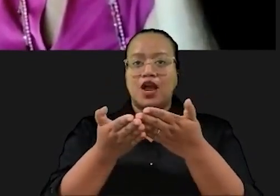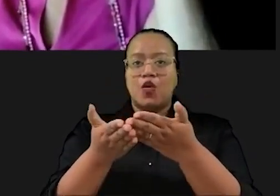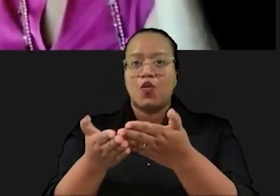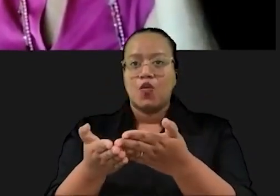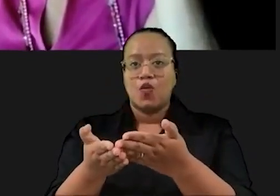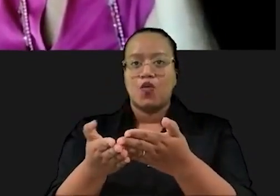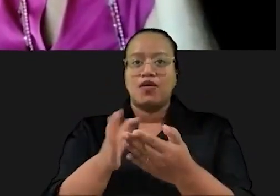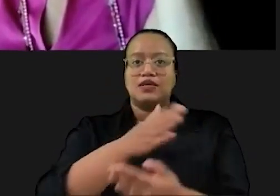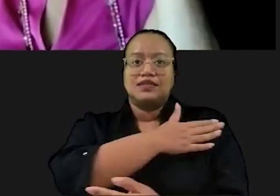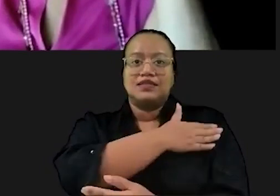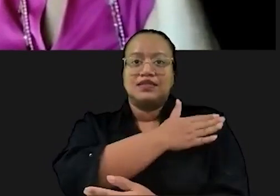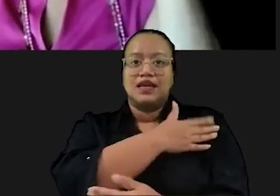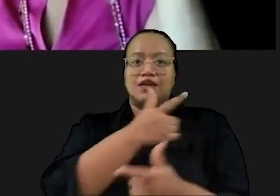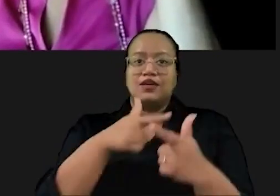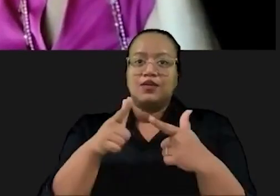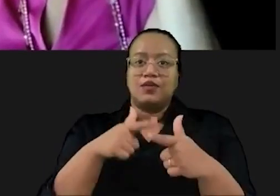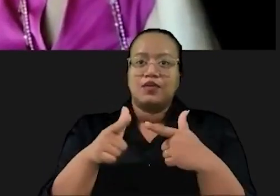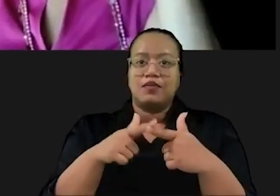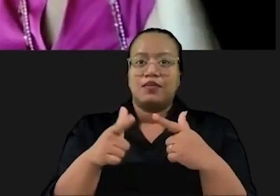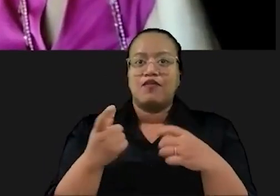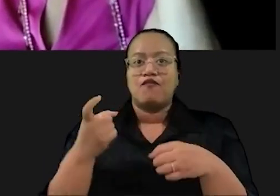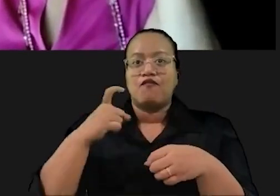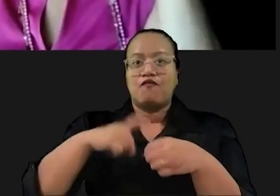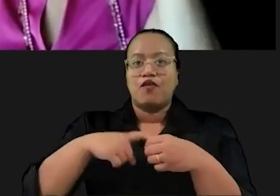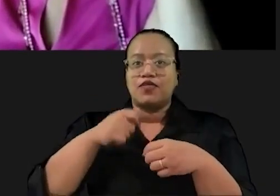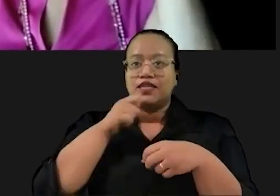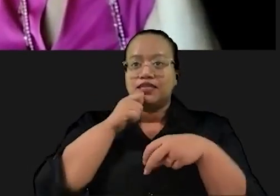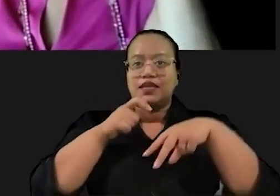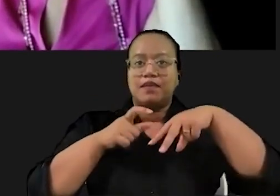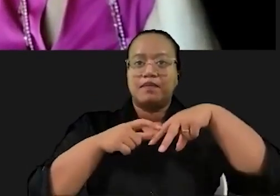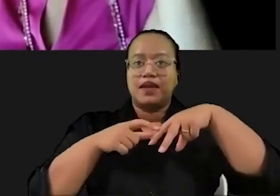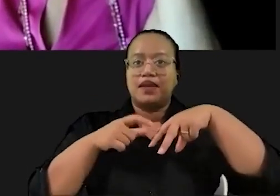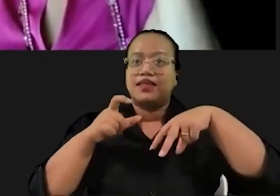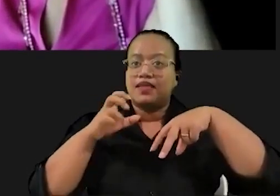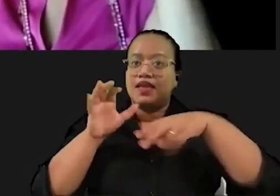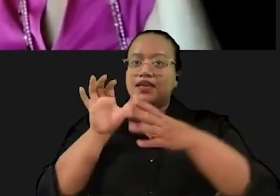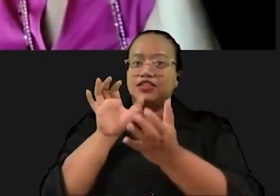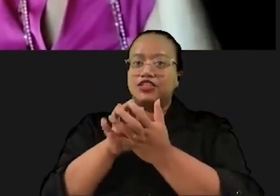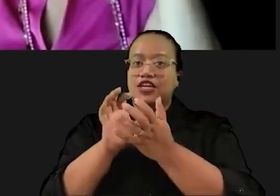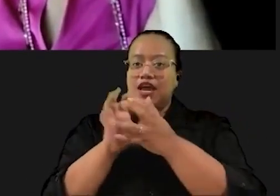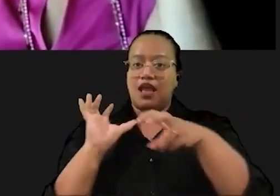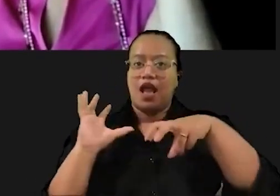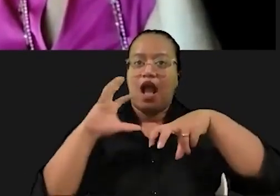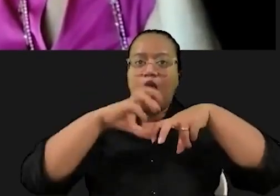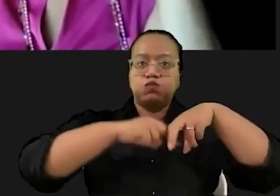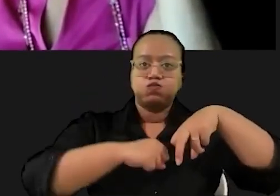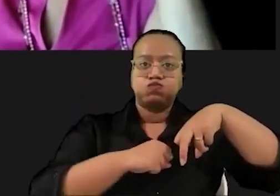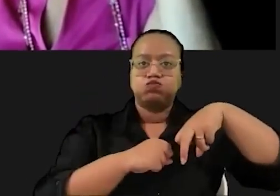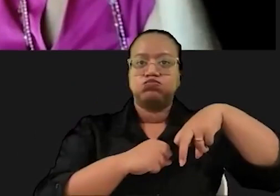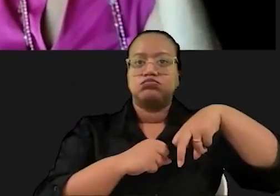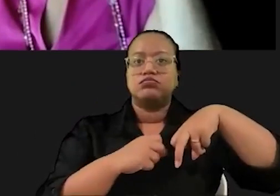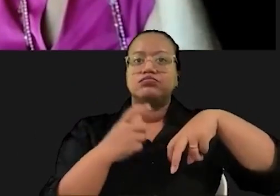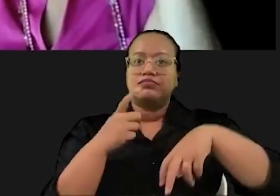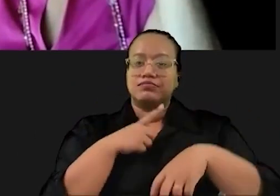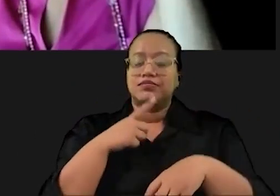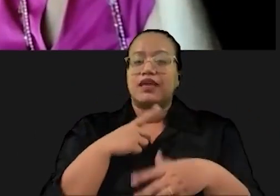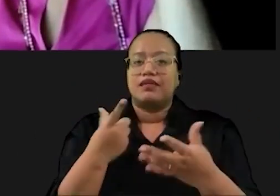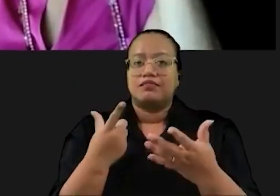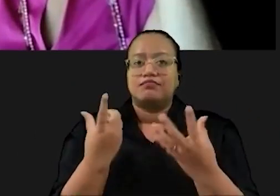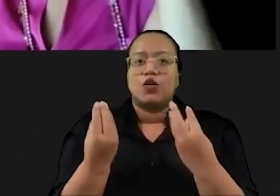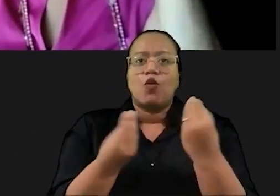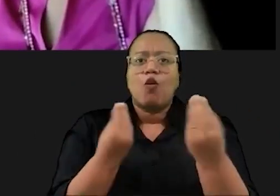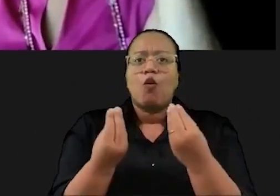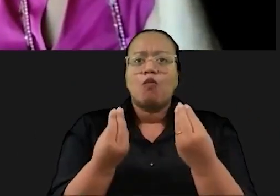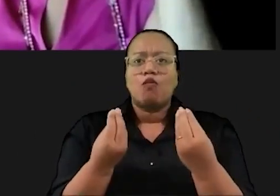perna, porque um jacaré comeu a perna. Nós temos exemplos dessa forma. Então, como sensibilizar, né, esse corpo,